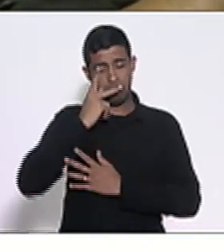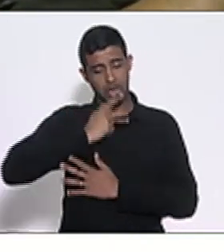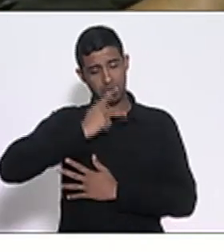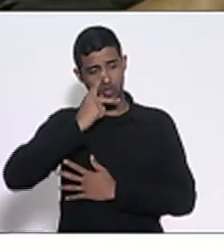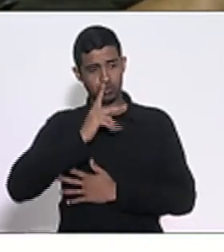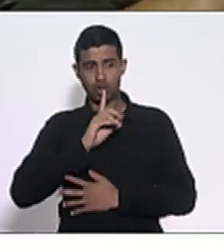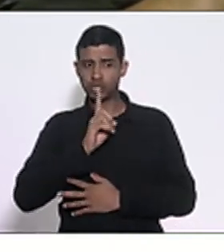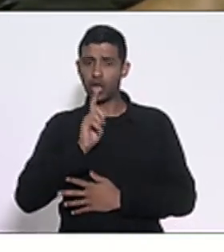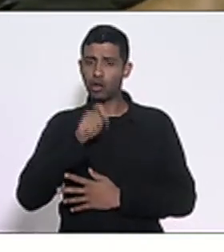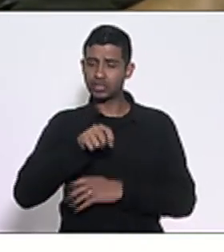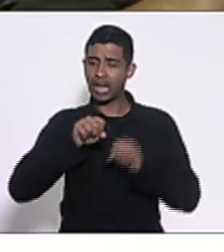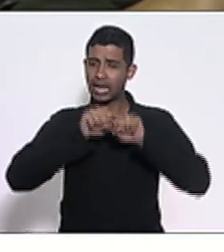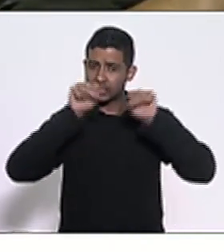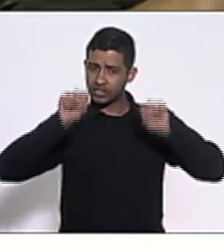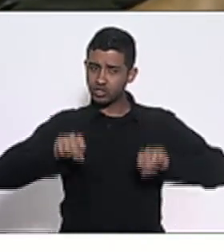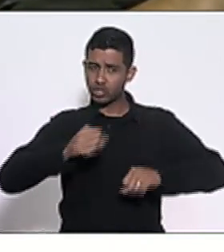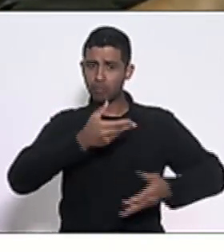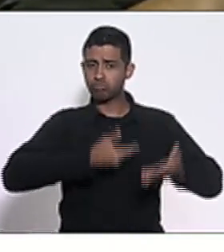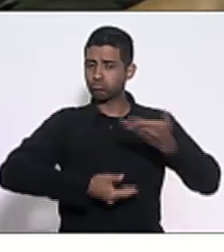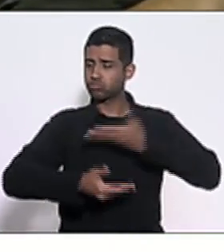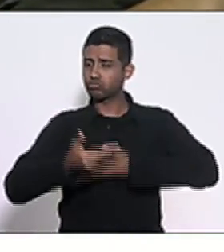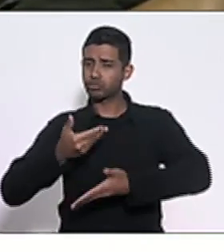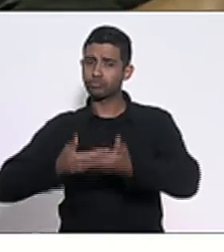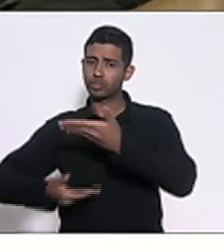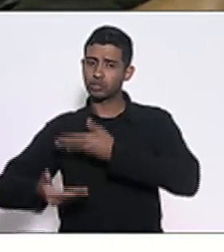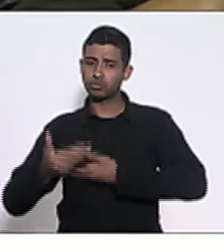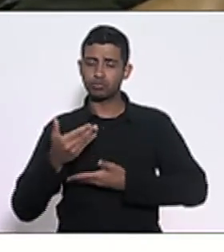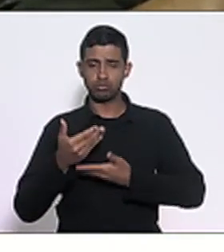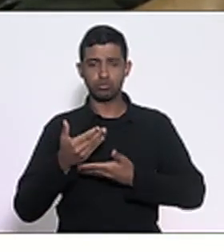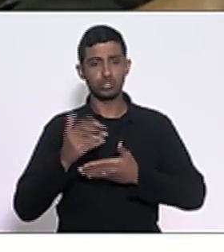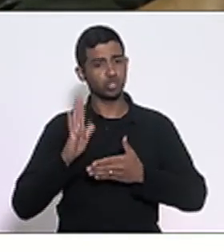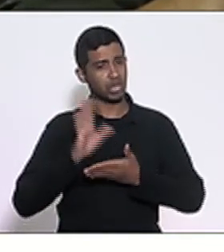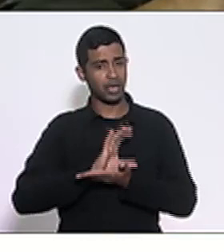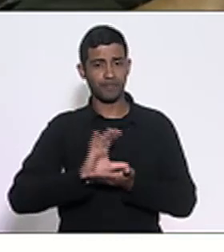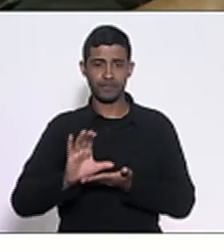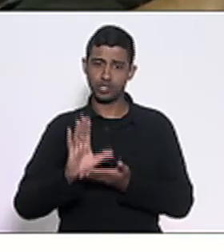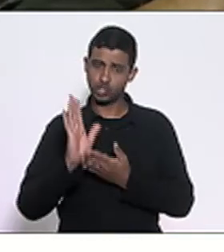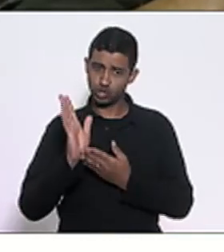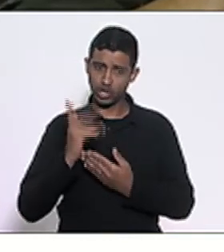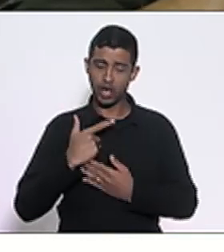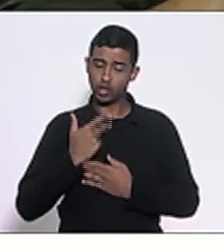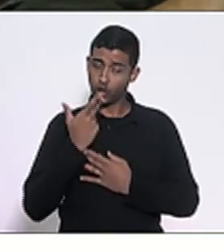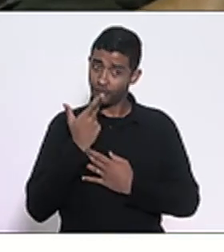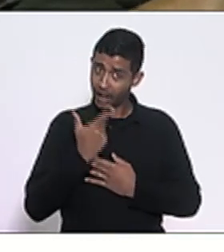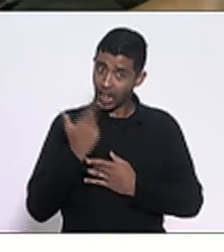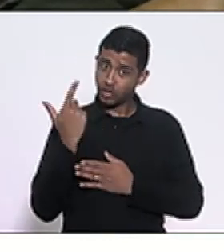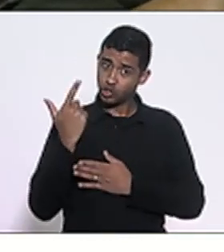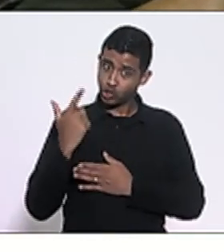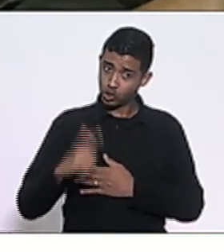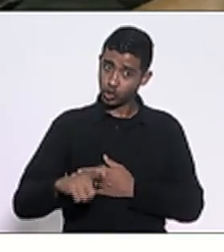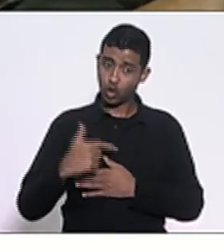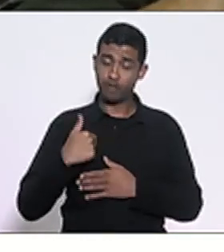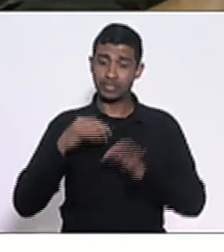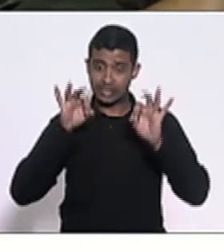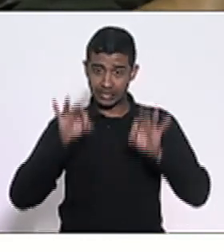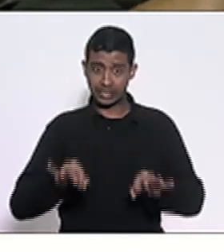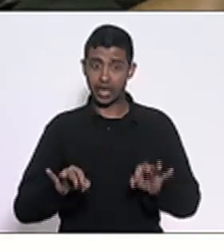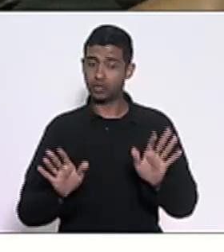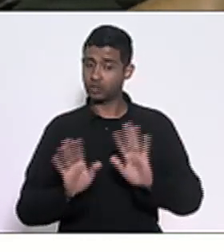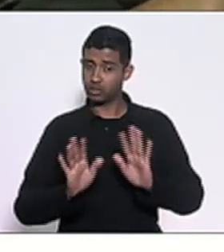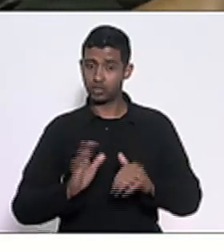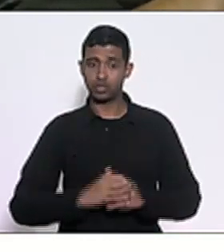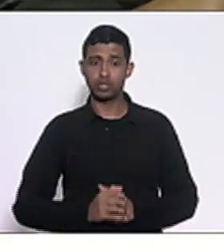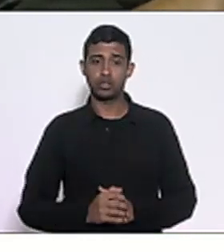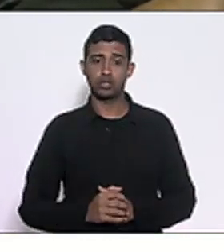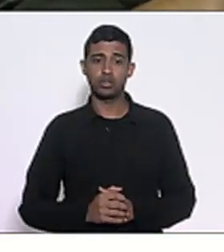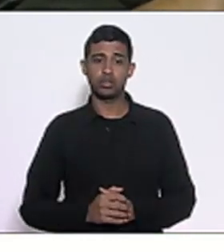um sistema colaborativo com o que já foi investido. Não estou novamente dizendo em coisa definitiva, mas